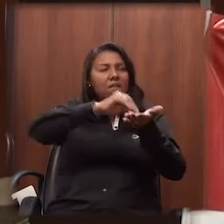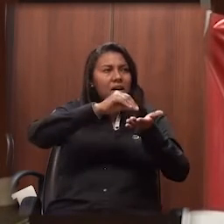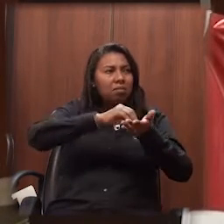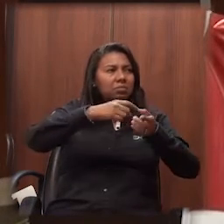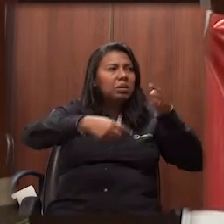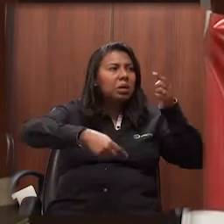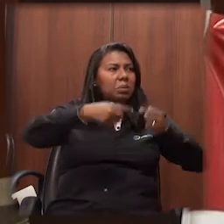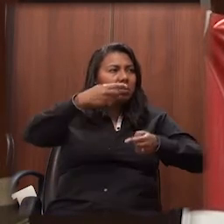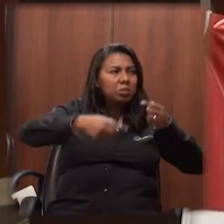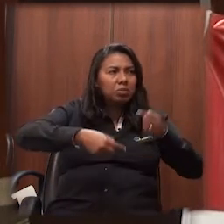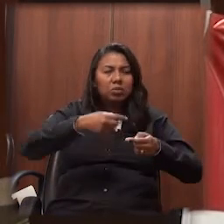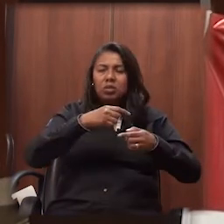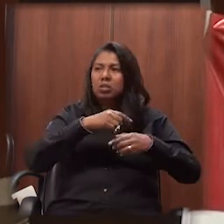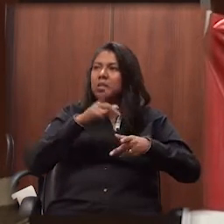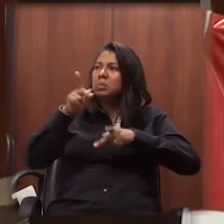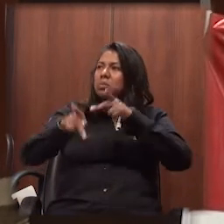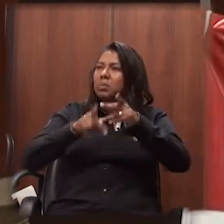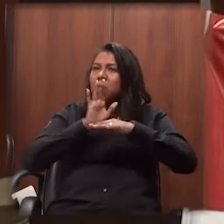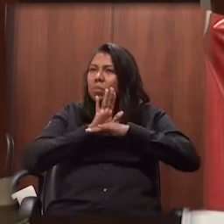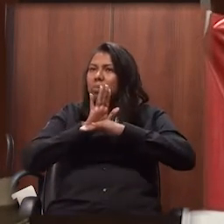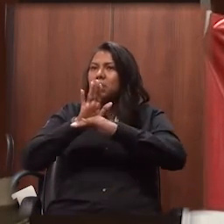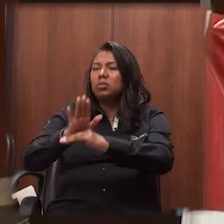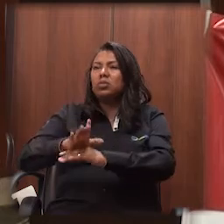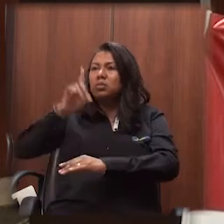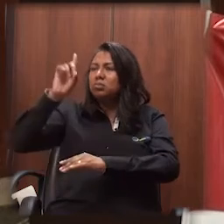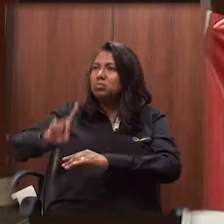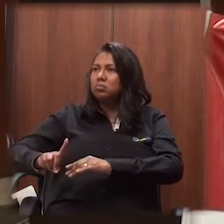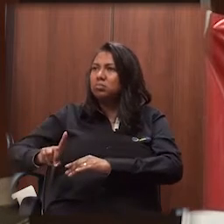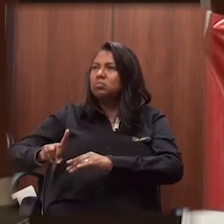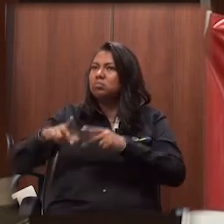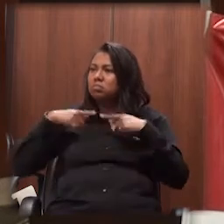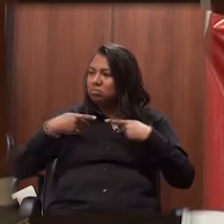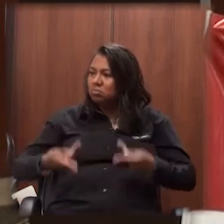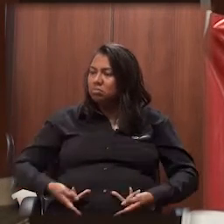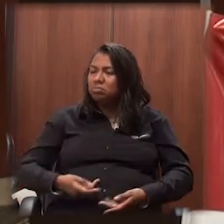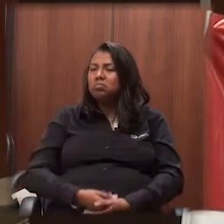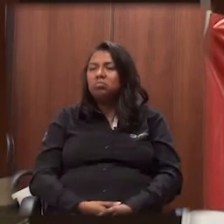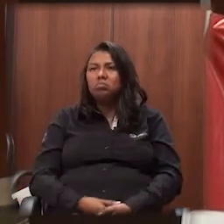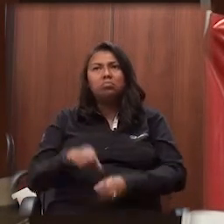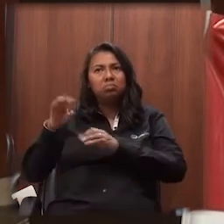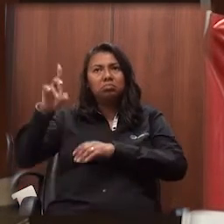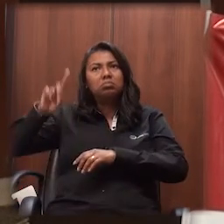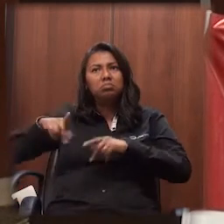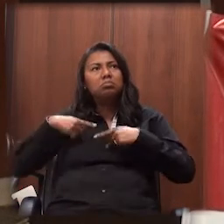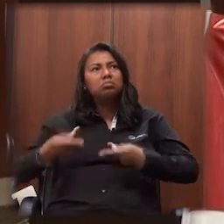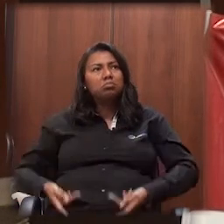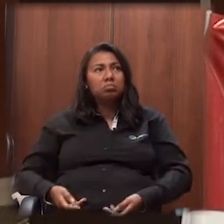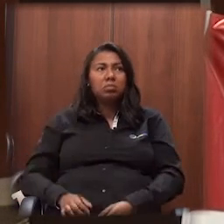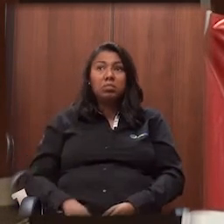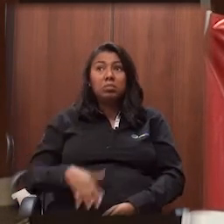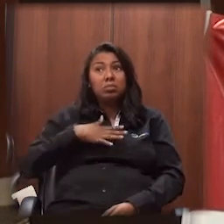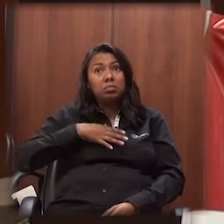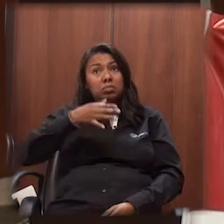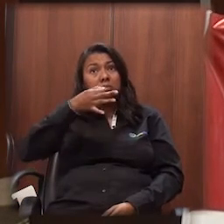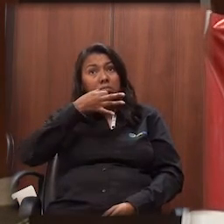voltadas para trabalhar temas de direitos humanos e educação em direitos humanos. Por isso a minha visão global do mapeamento, nesse